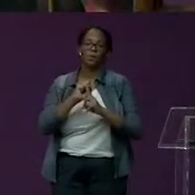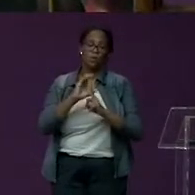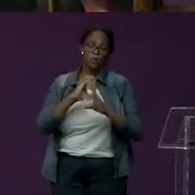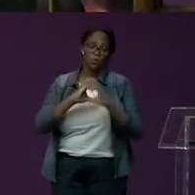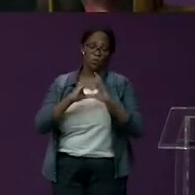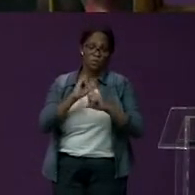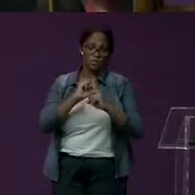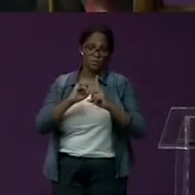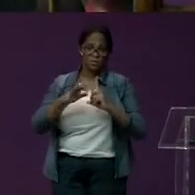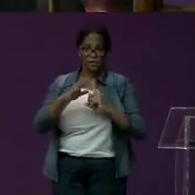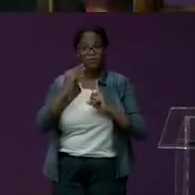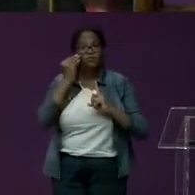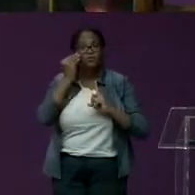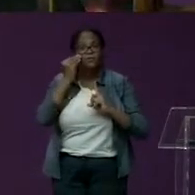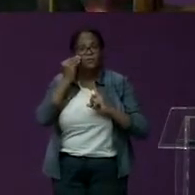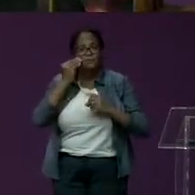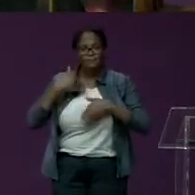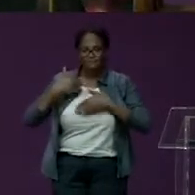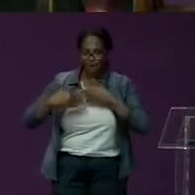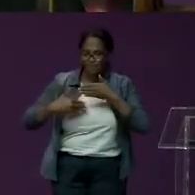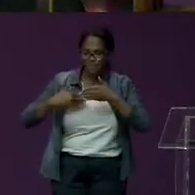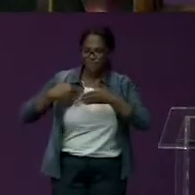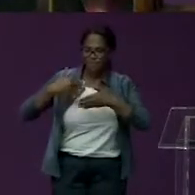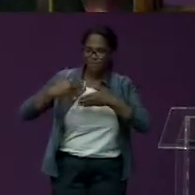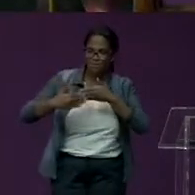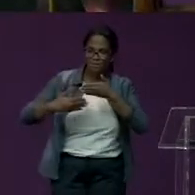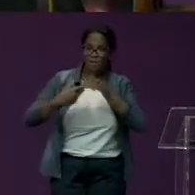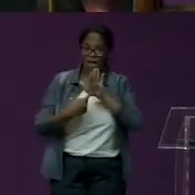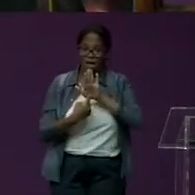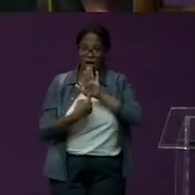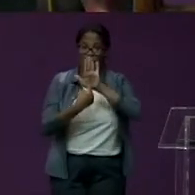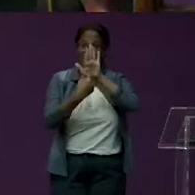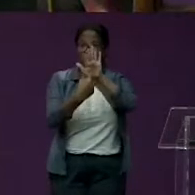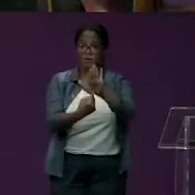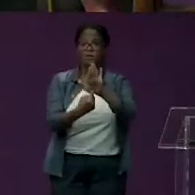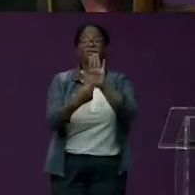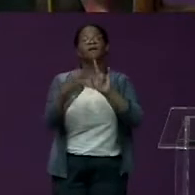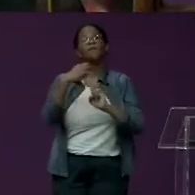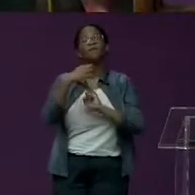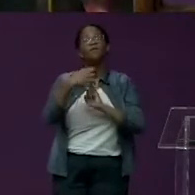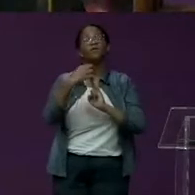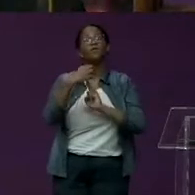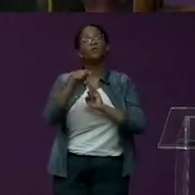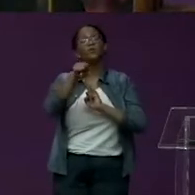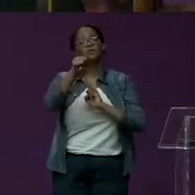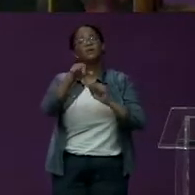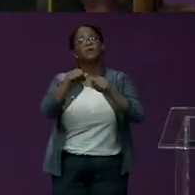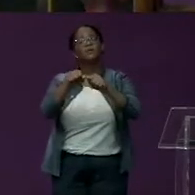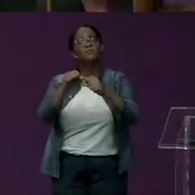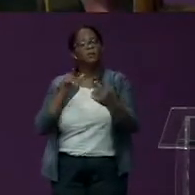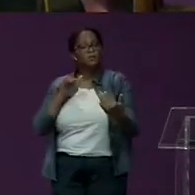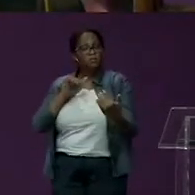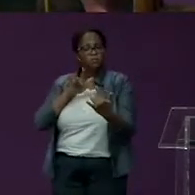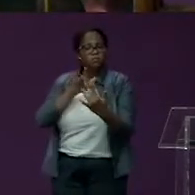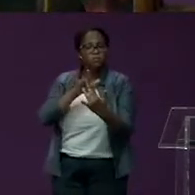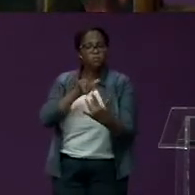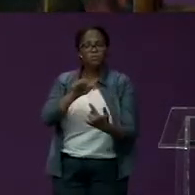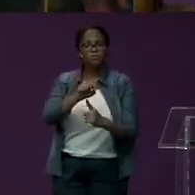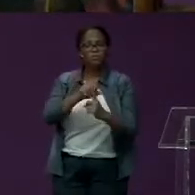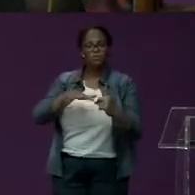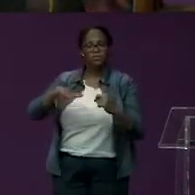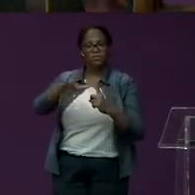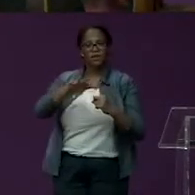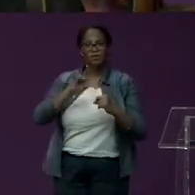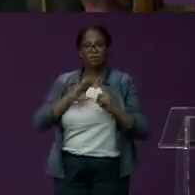a gente tem procurado avançar no sentido de apresentar a Fiocruz também por aquilo que chega à sociedade, né, e não numa lógica assim